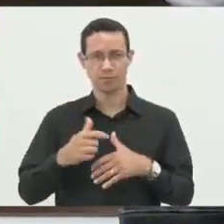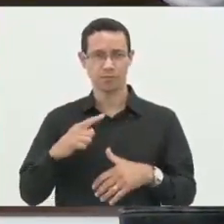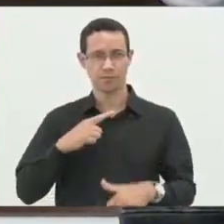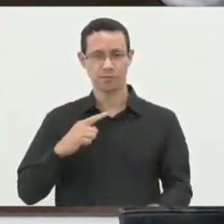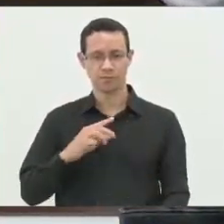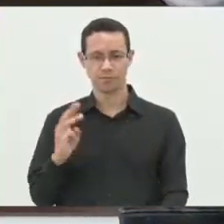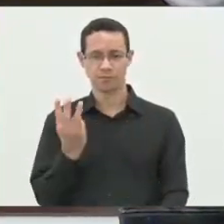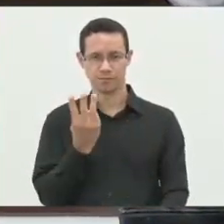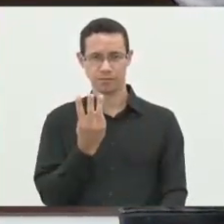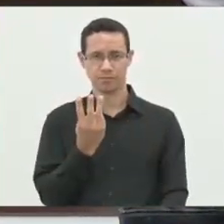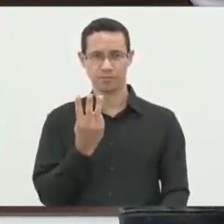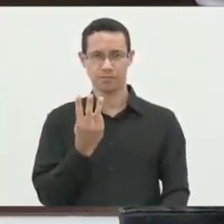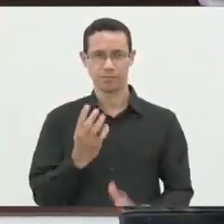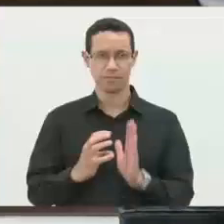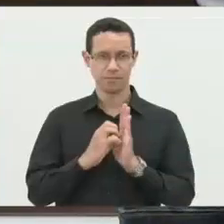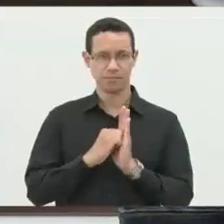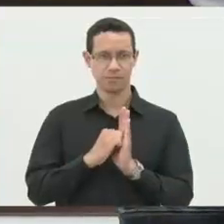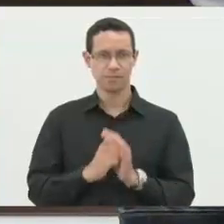oradores escritos